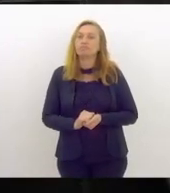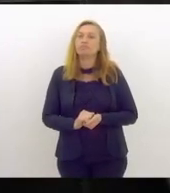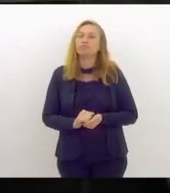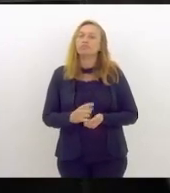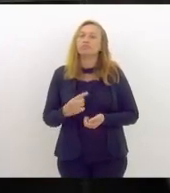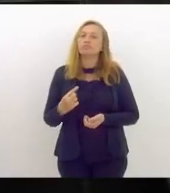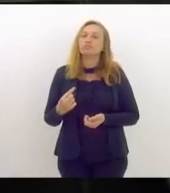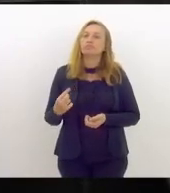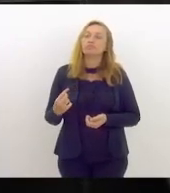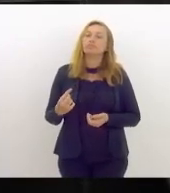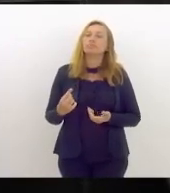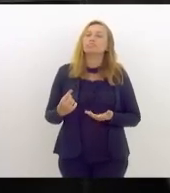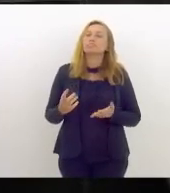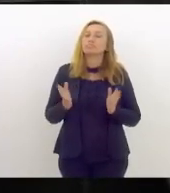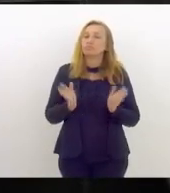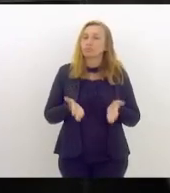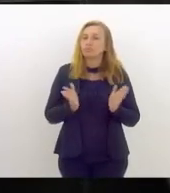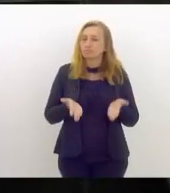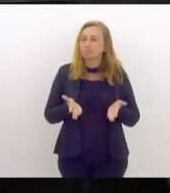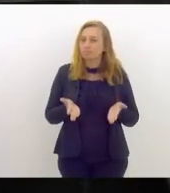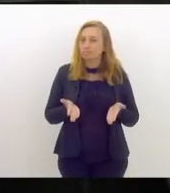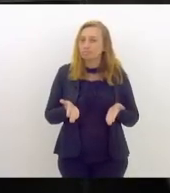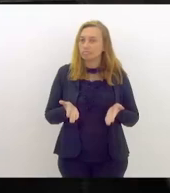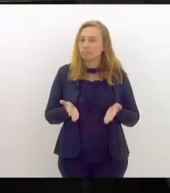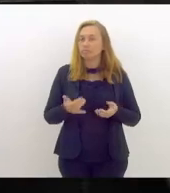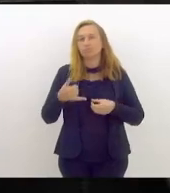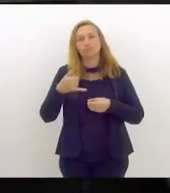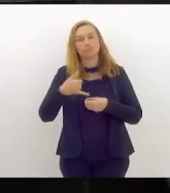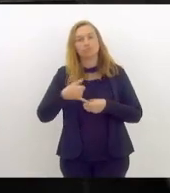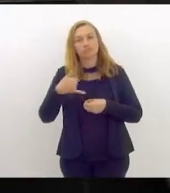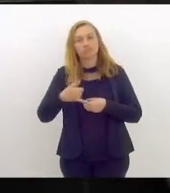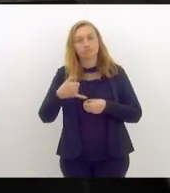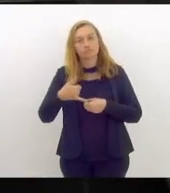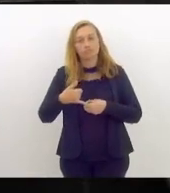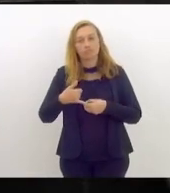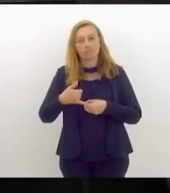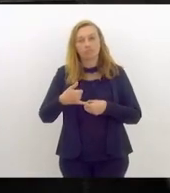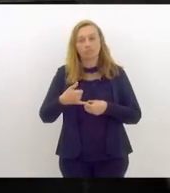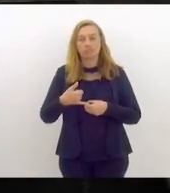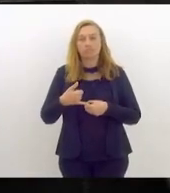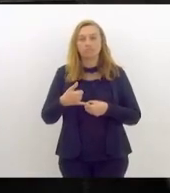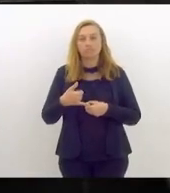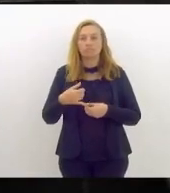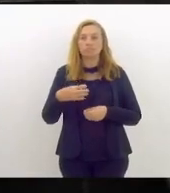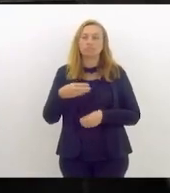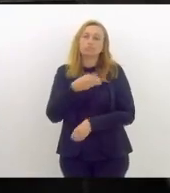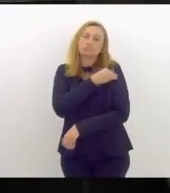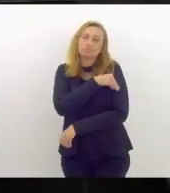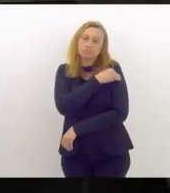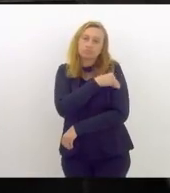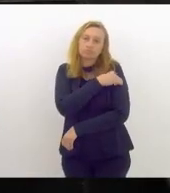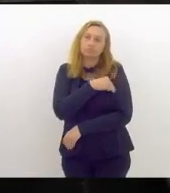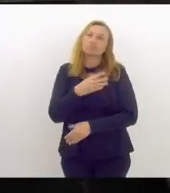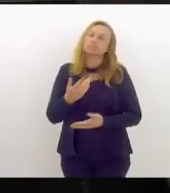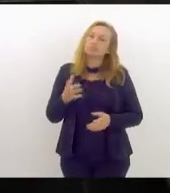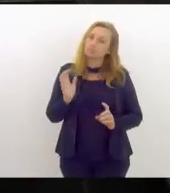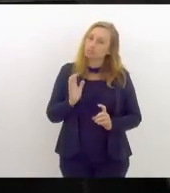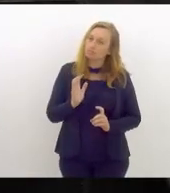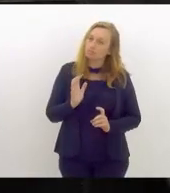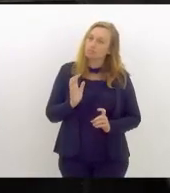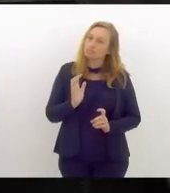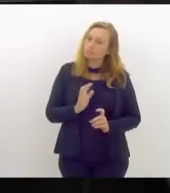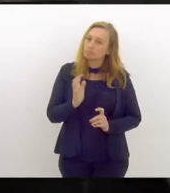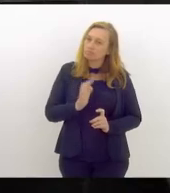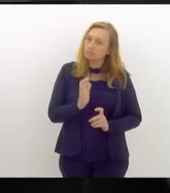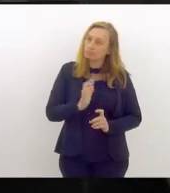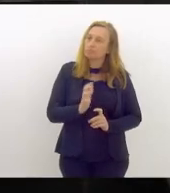país. Agora, enquadrar gasolina e álcool foi uma forçação de onda, foi uma forçação de barra, justamente porque